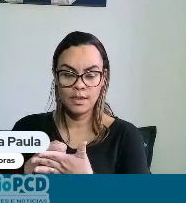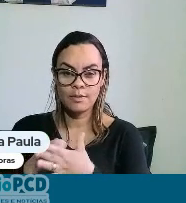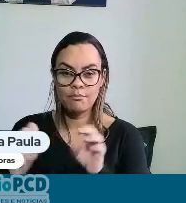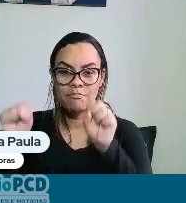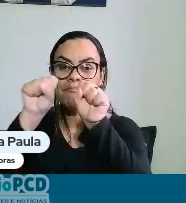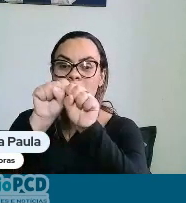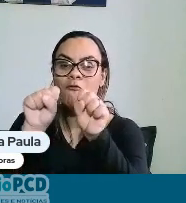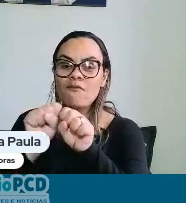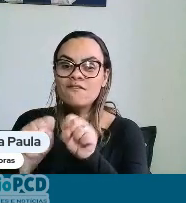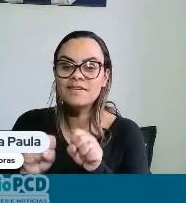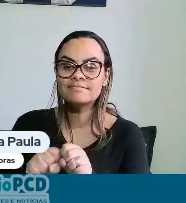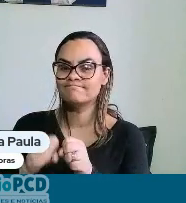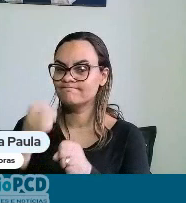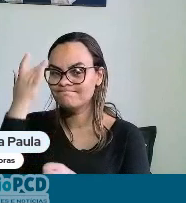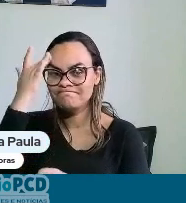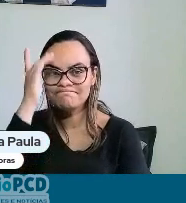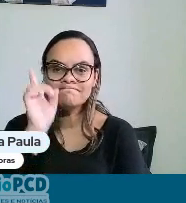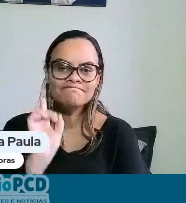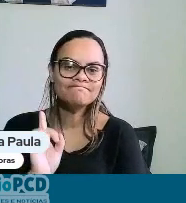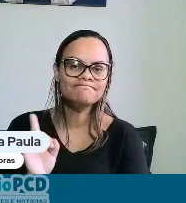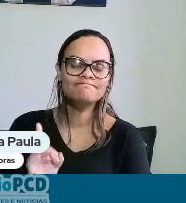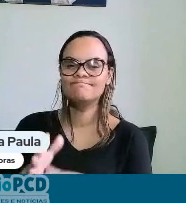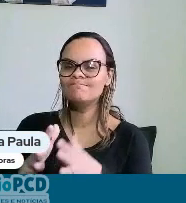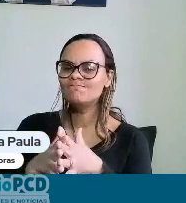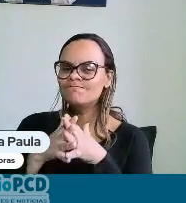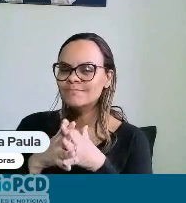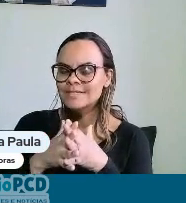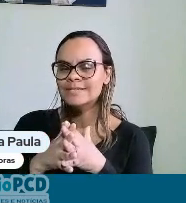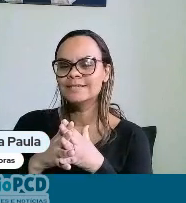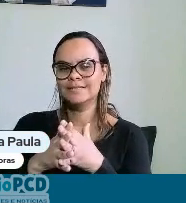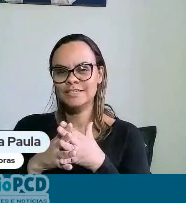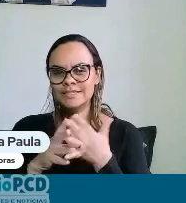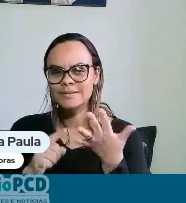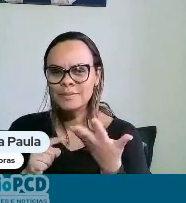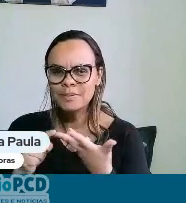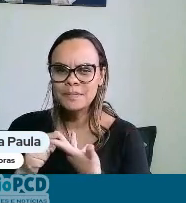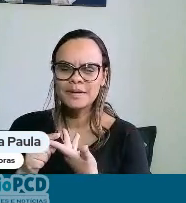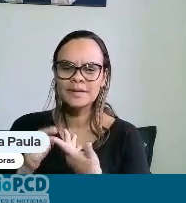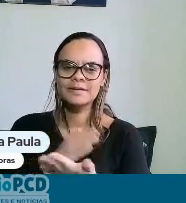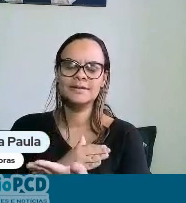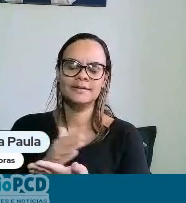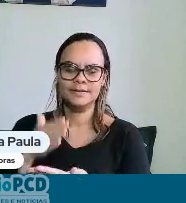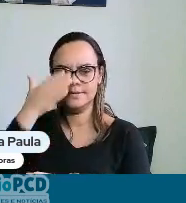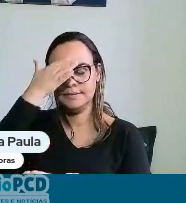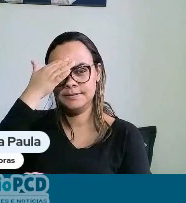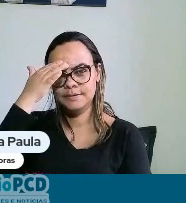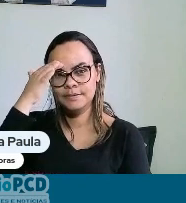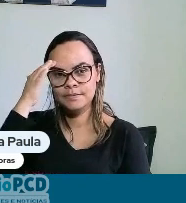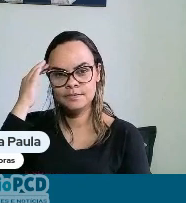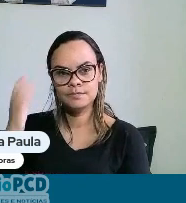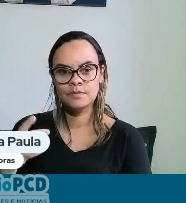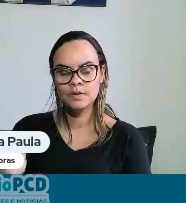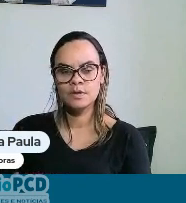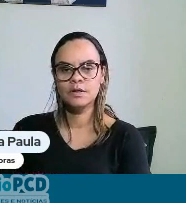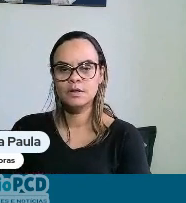sistema não vai ser fácil e as exceções vão começar realmente, as pressões, os